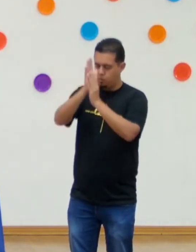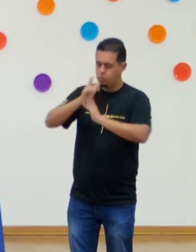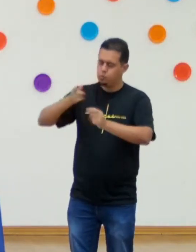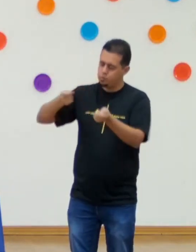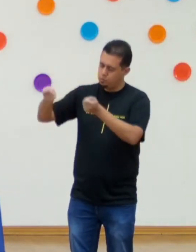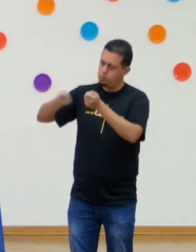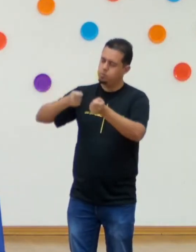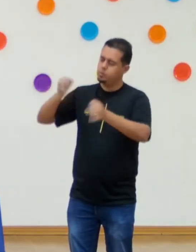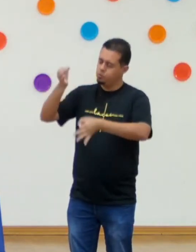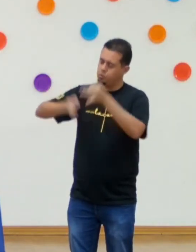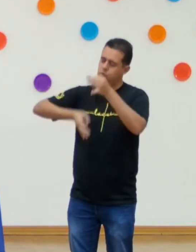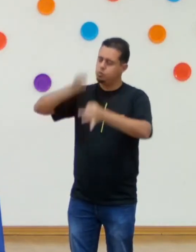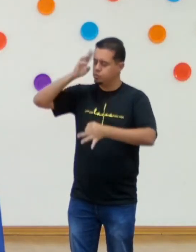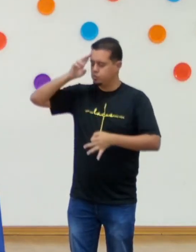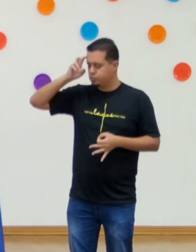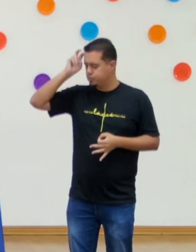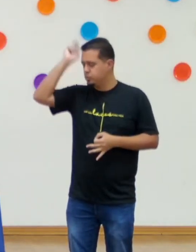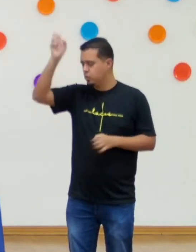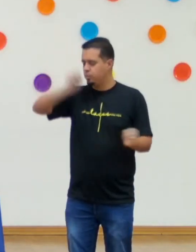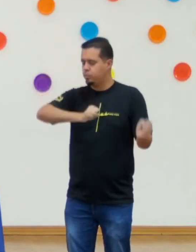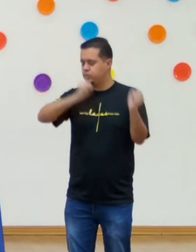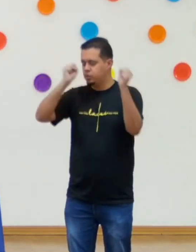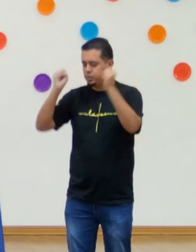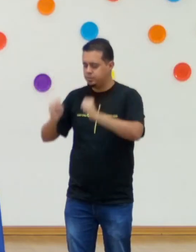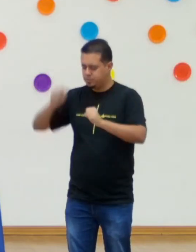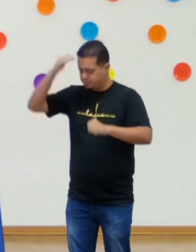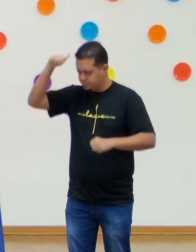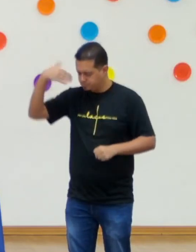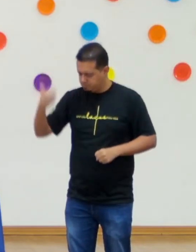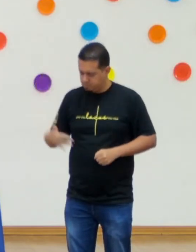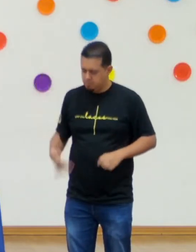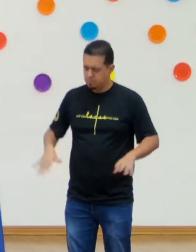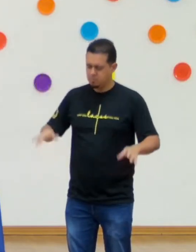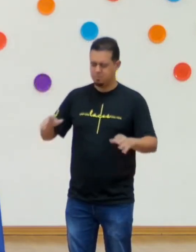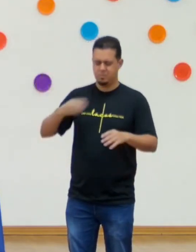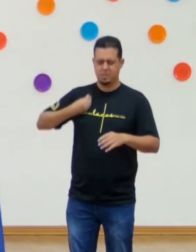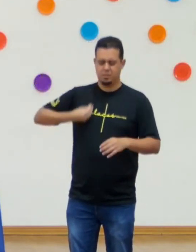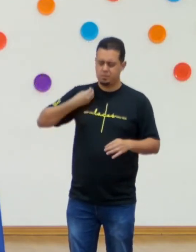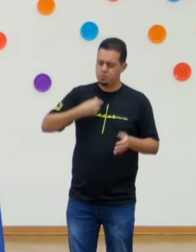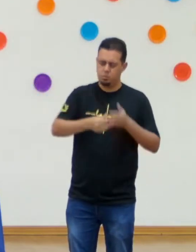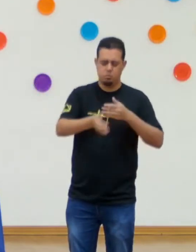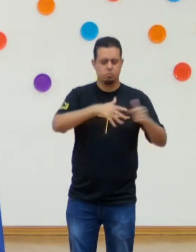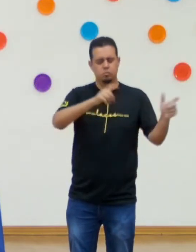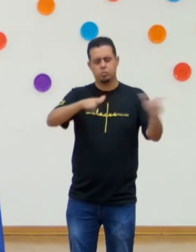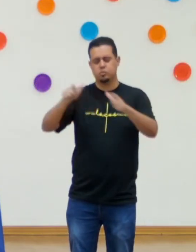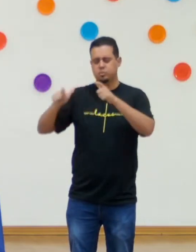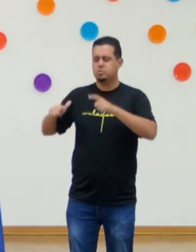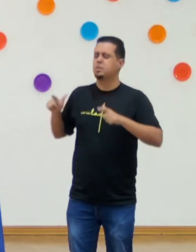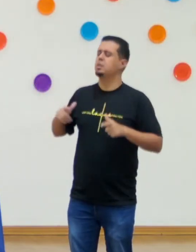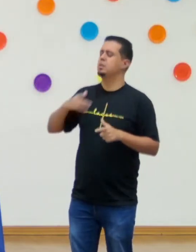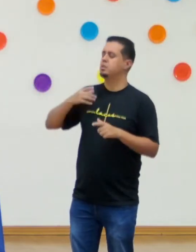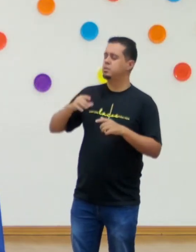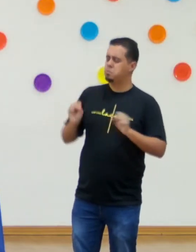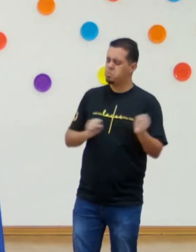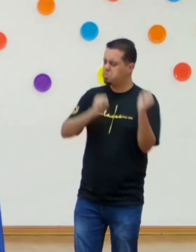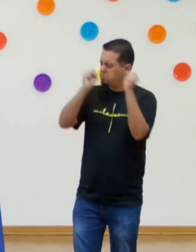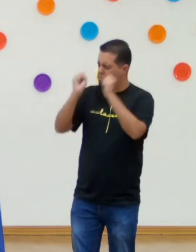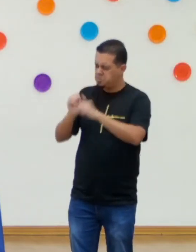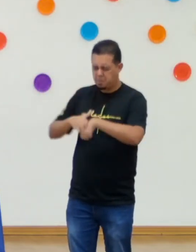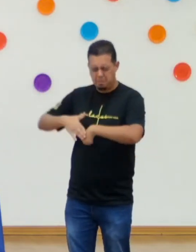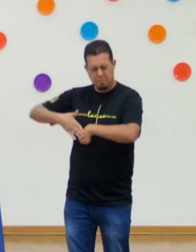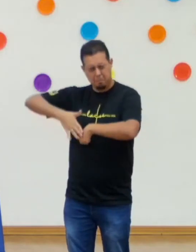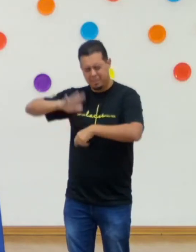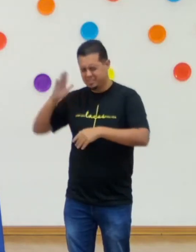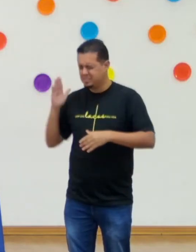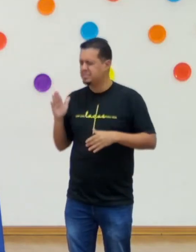sabedoria, a justiça, o poder, a majestade, a onipotência, a onipresença, a onisciência, pois só Tu és